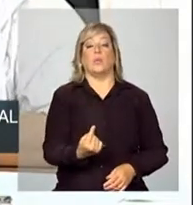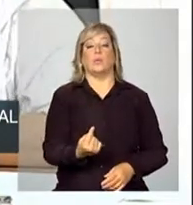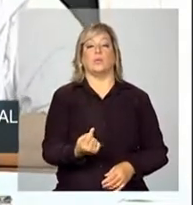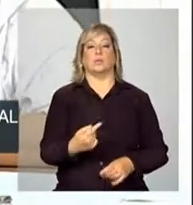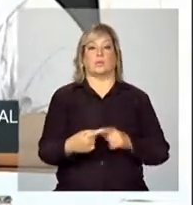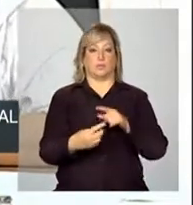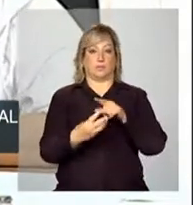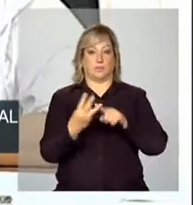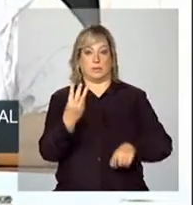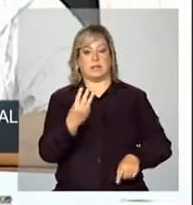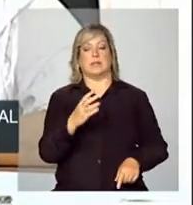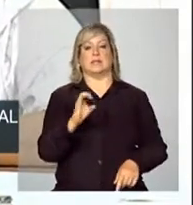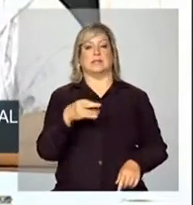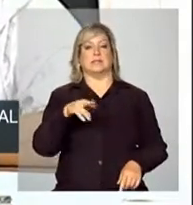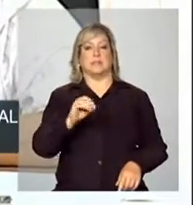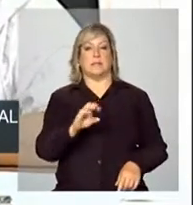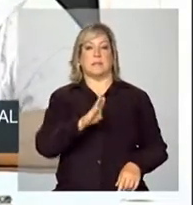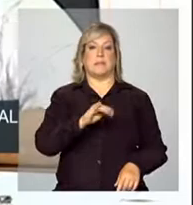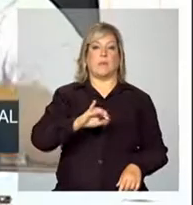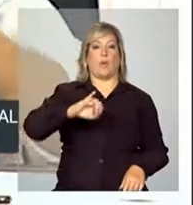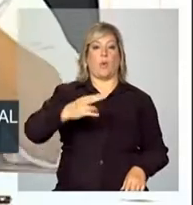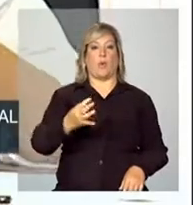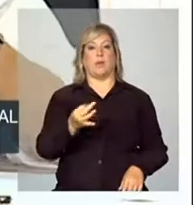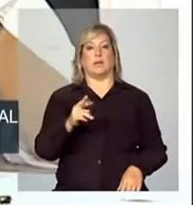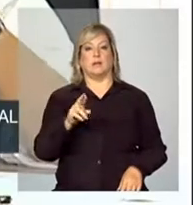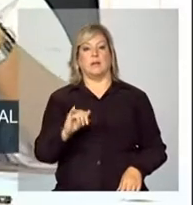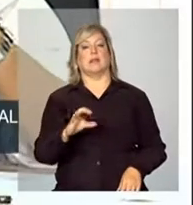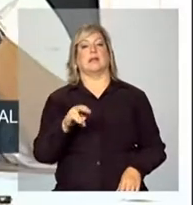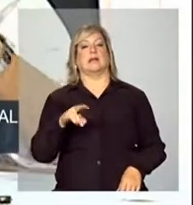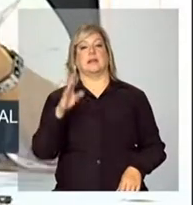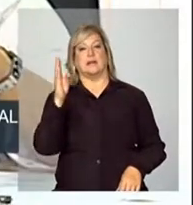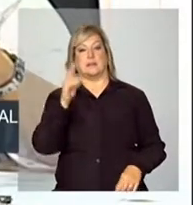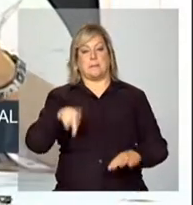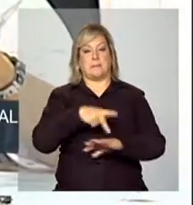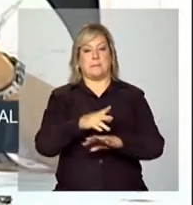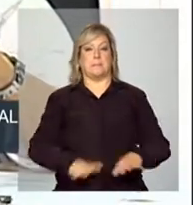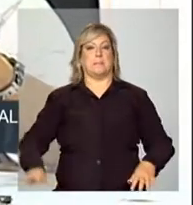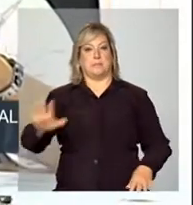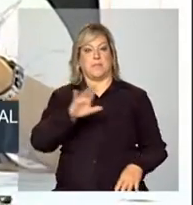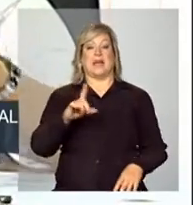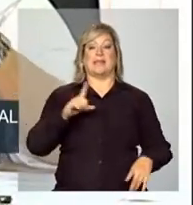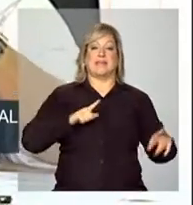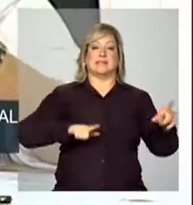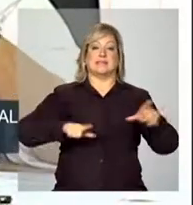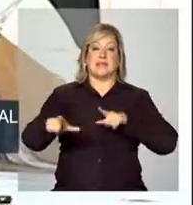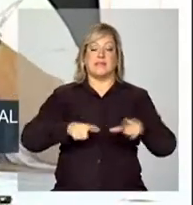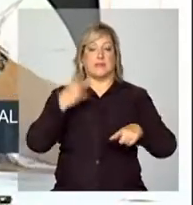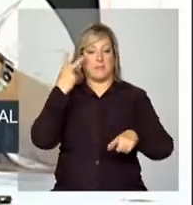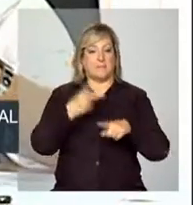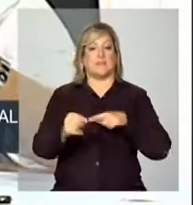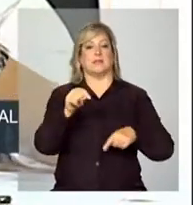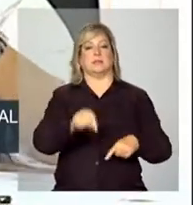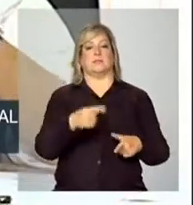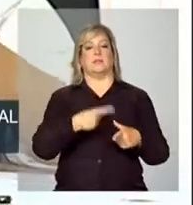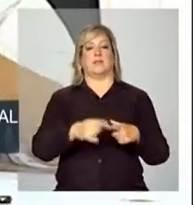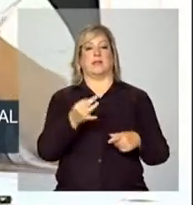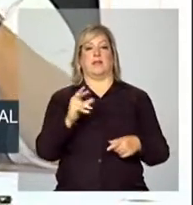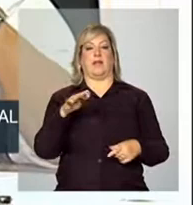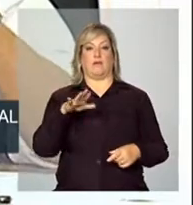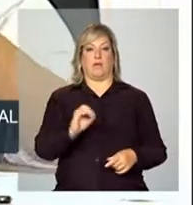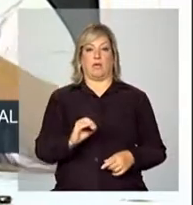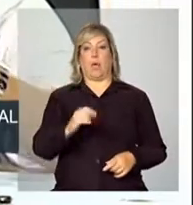dos três centros vi outre nacionais a ter serviço contra o tráfico os outros são